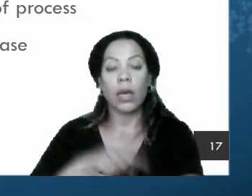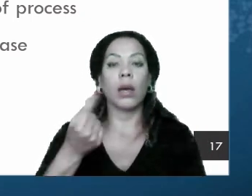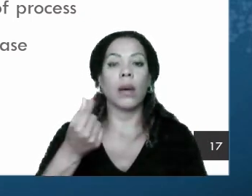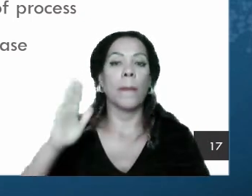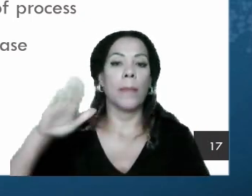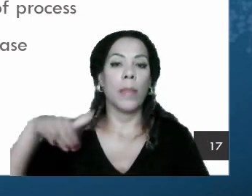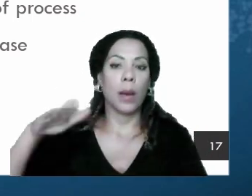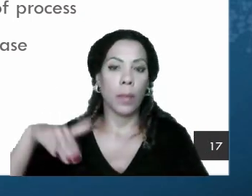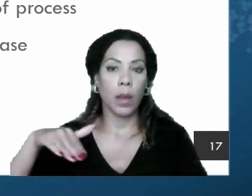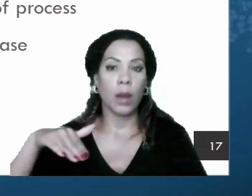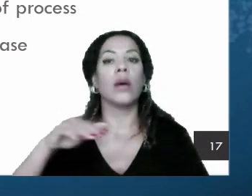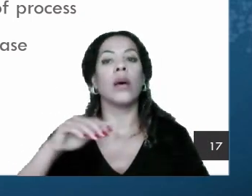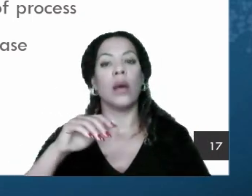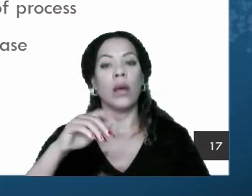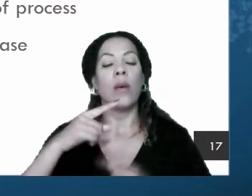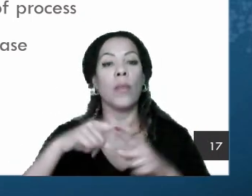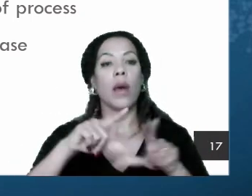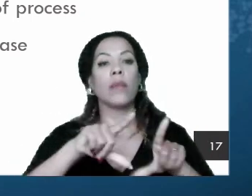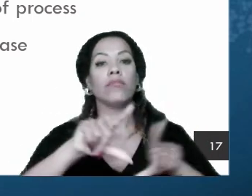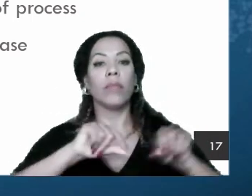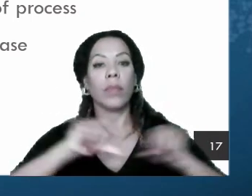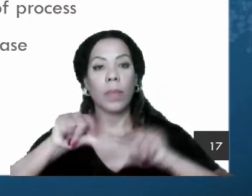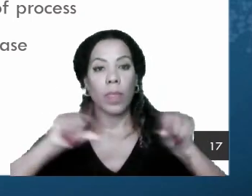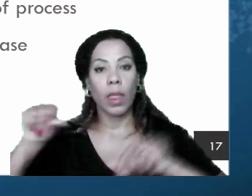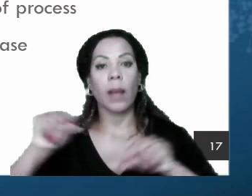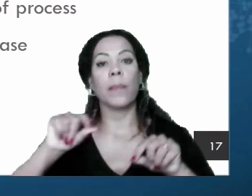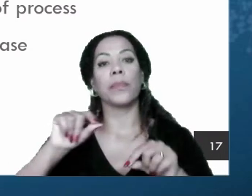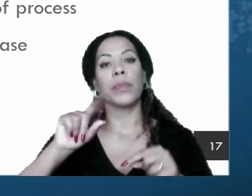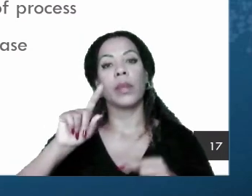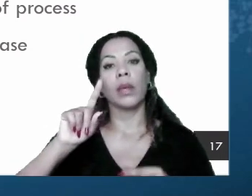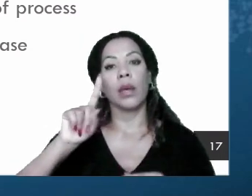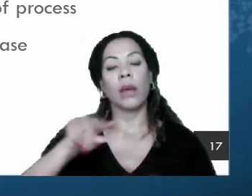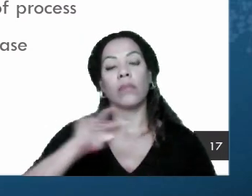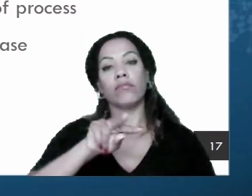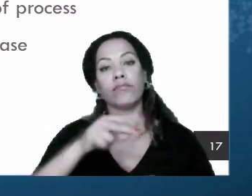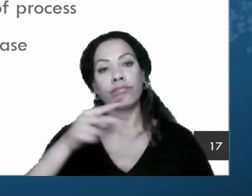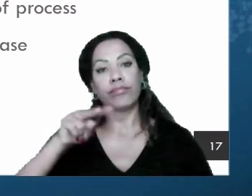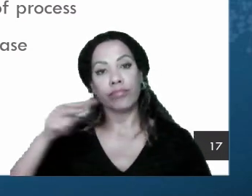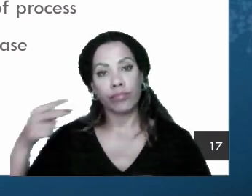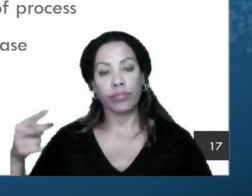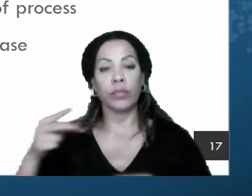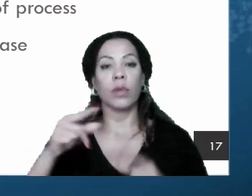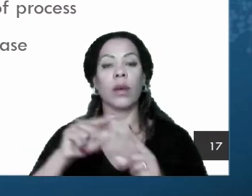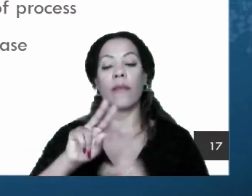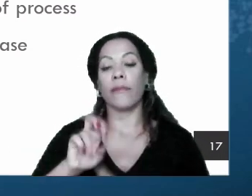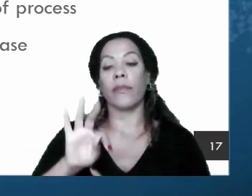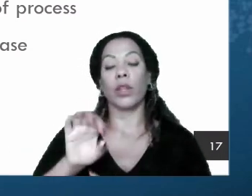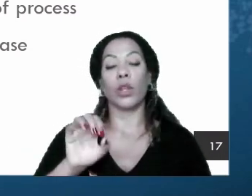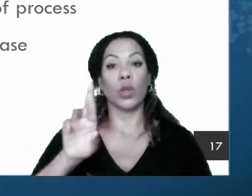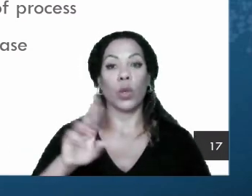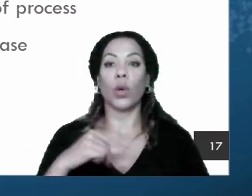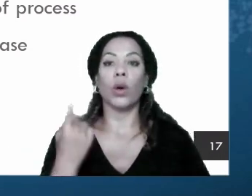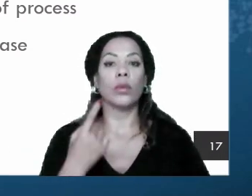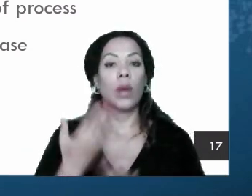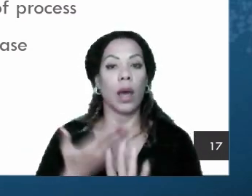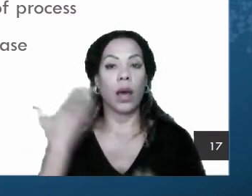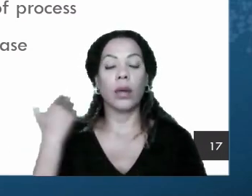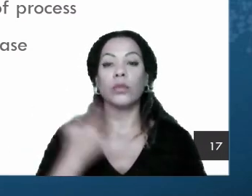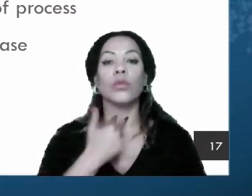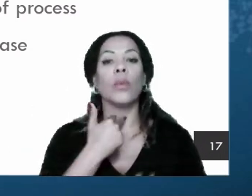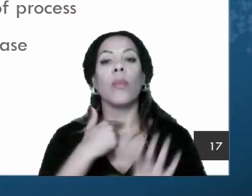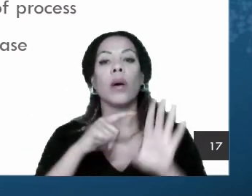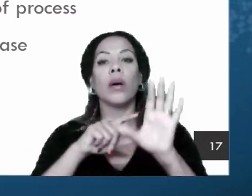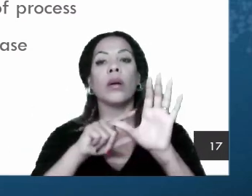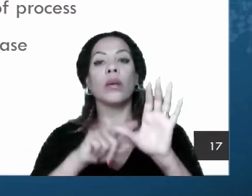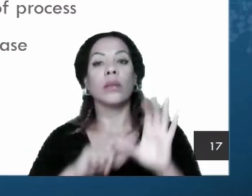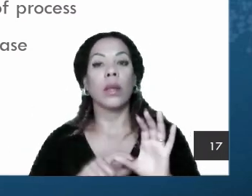fazer a forese aqui, a seleção, transdução, obter vetores. Nós não podíamos depender de uma terceira